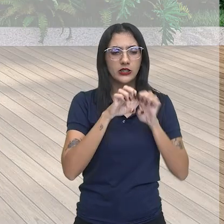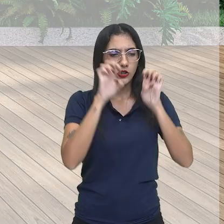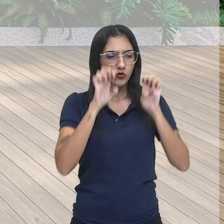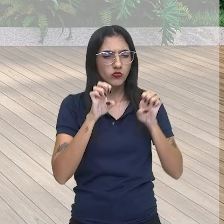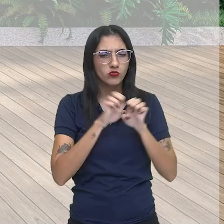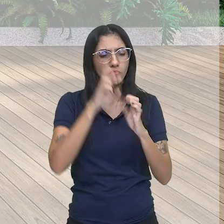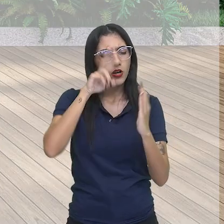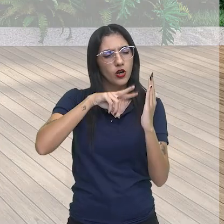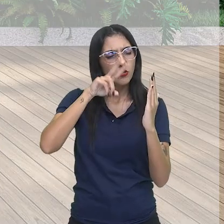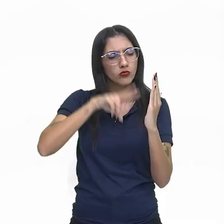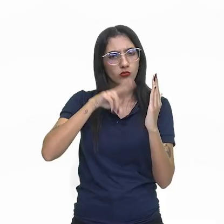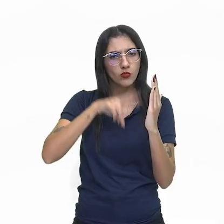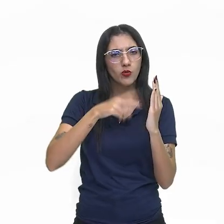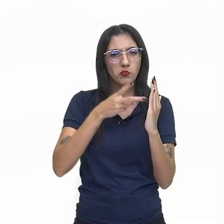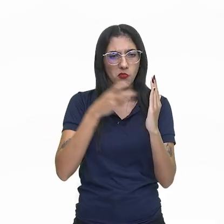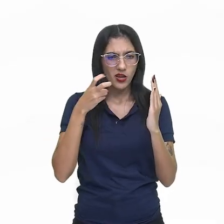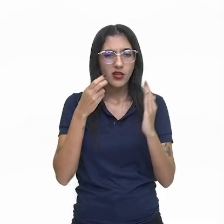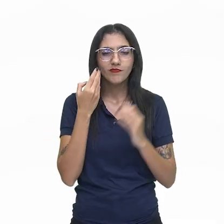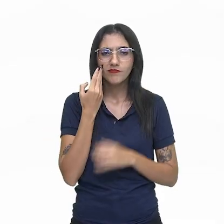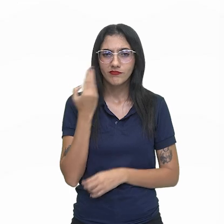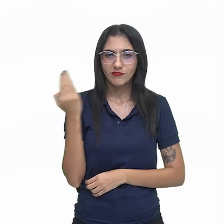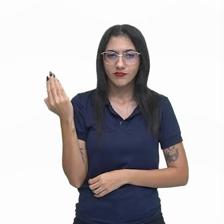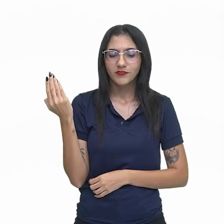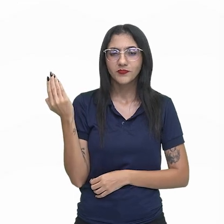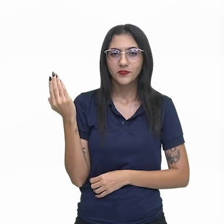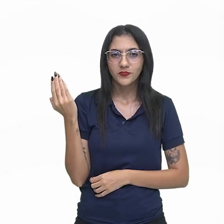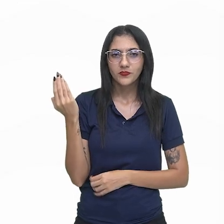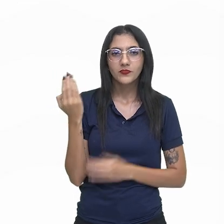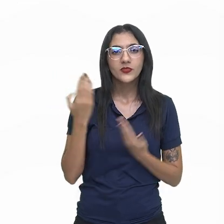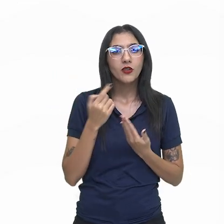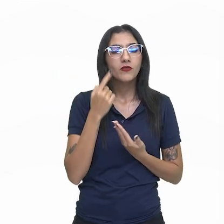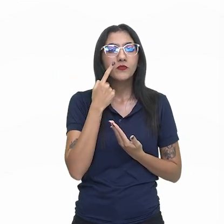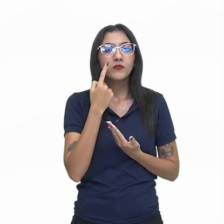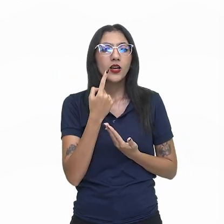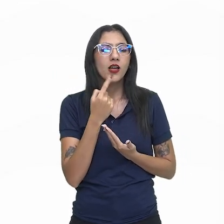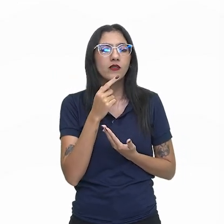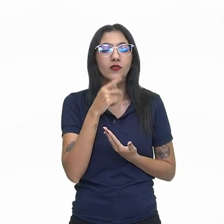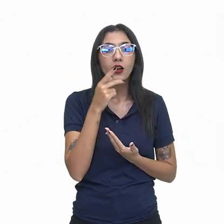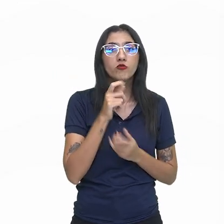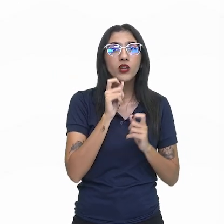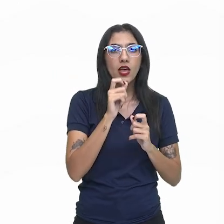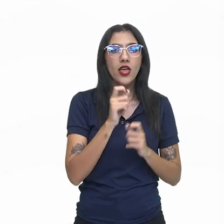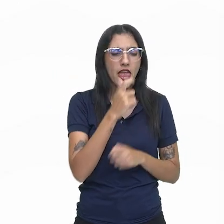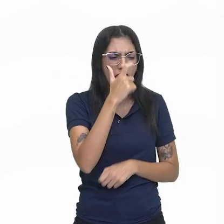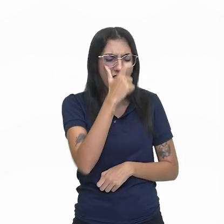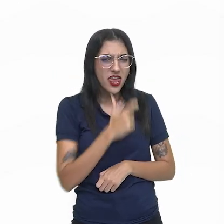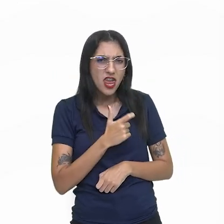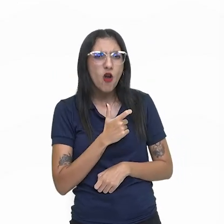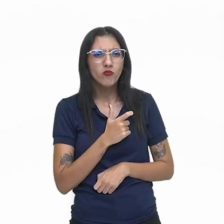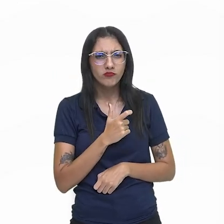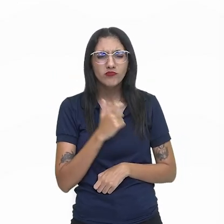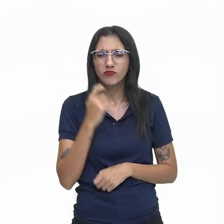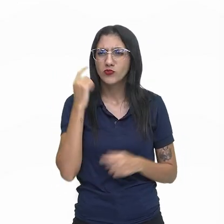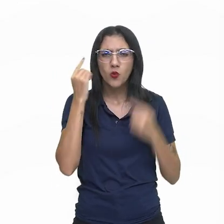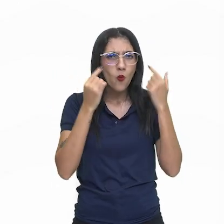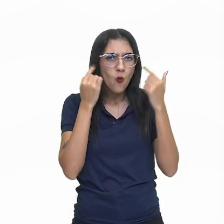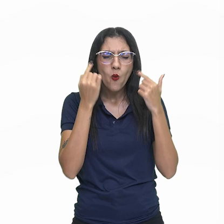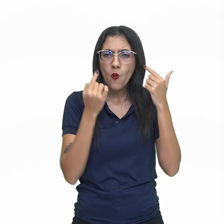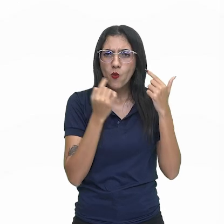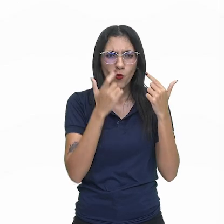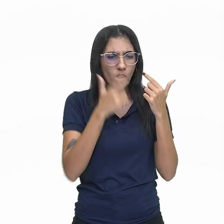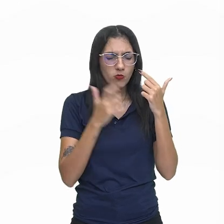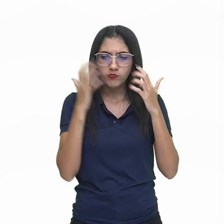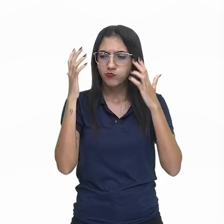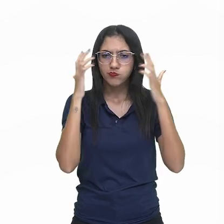desenvolvimento do texto, pode colocar aí para a gente verificar, ele diz, eu fico louco, eu fico fora de